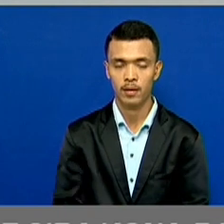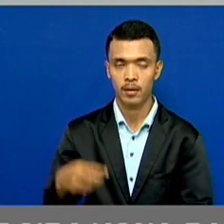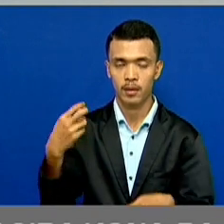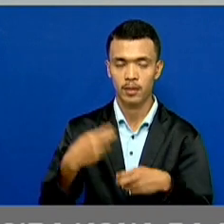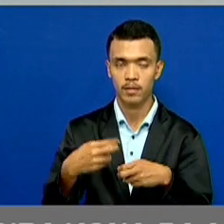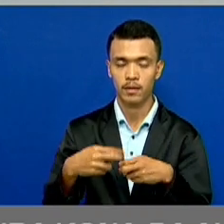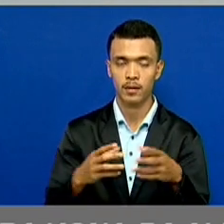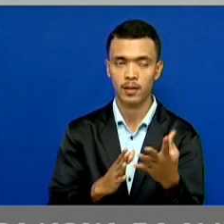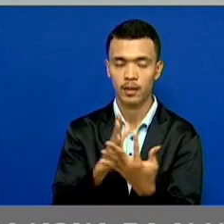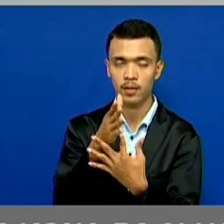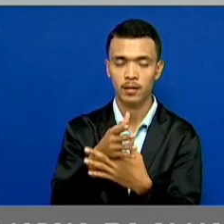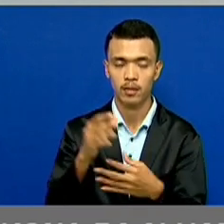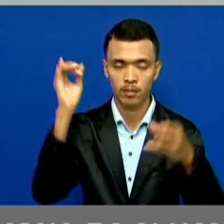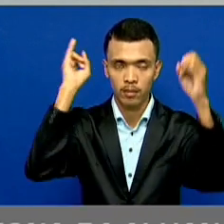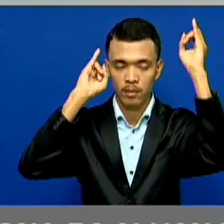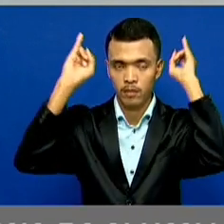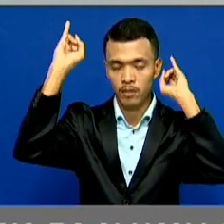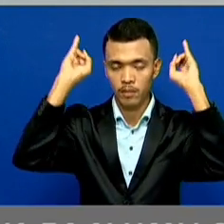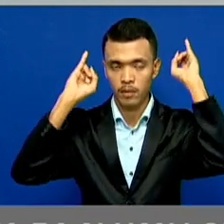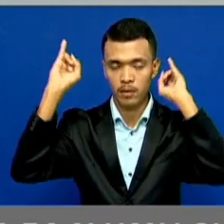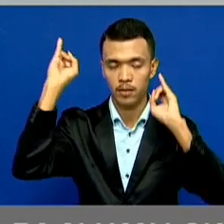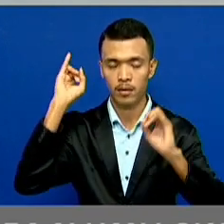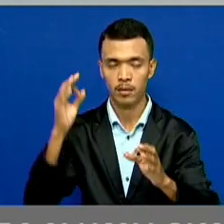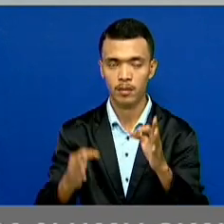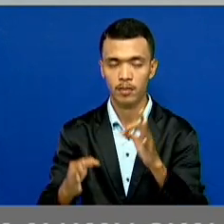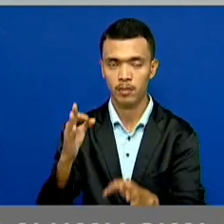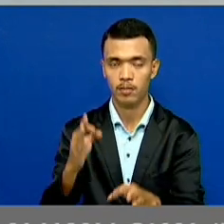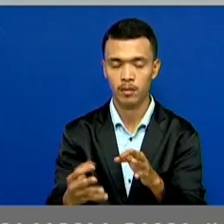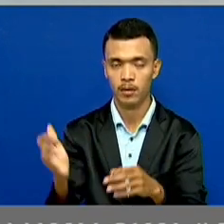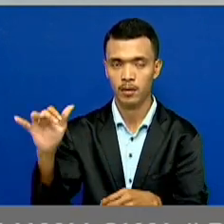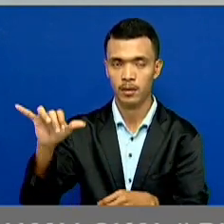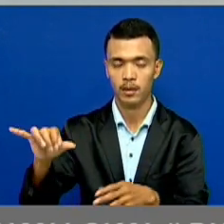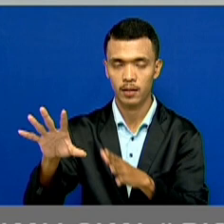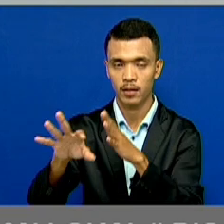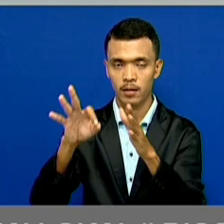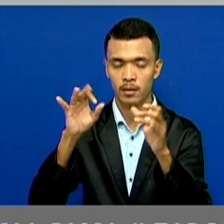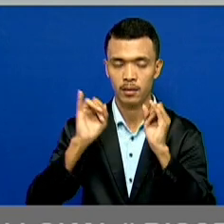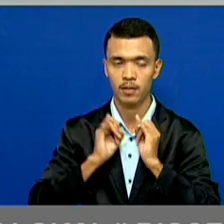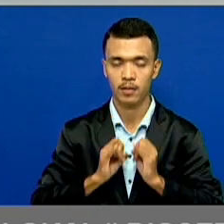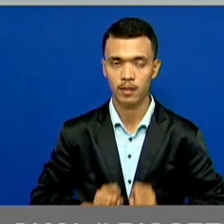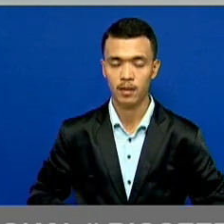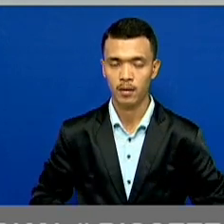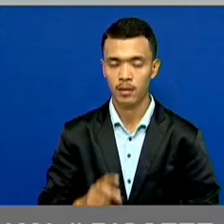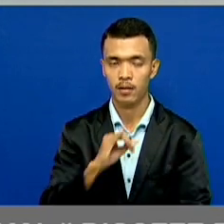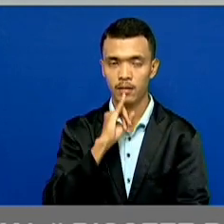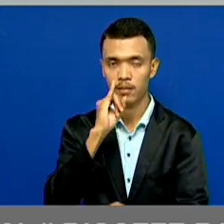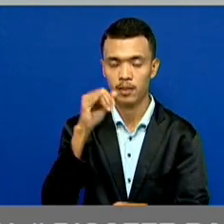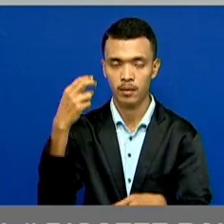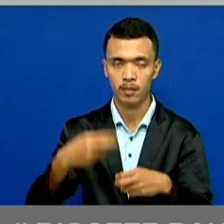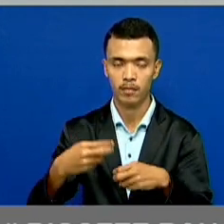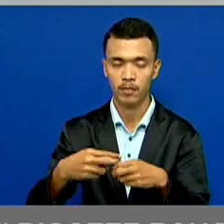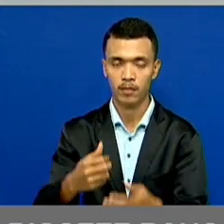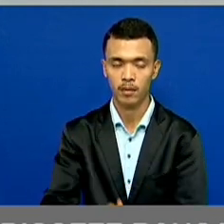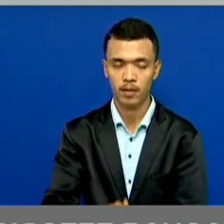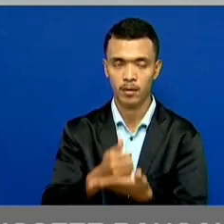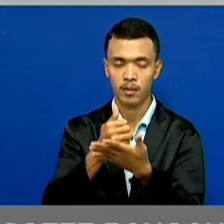esse atendimento, a informação, né? Então, se a Val ser la belleza en ser ni identidad, ese tema, acá prejudica ser la belleza en apoyo de